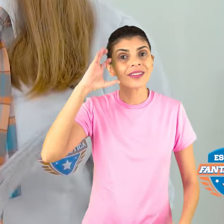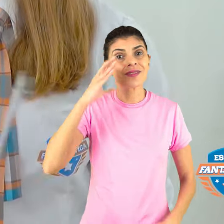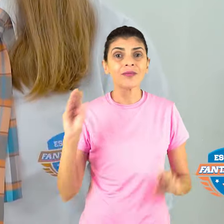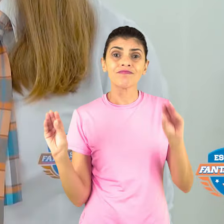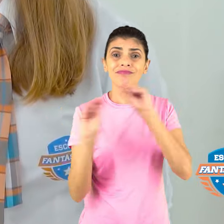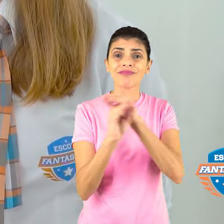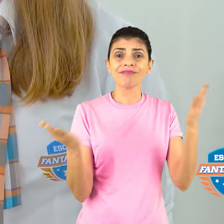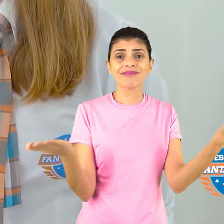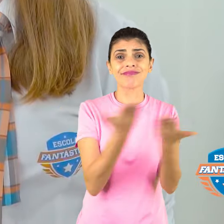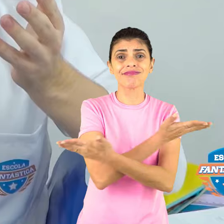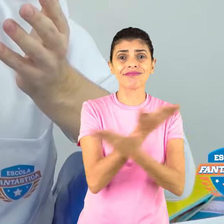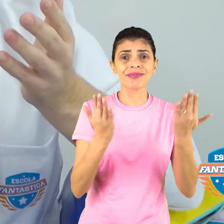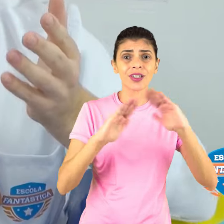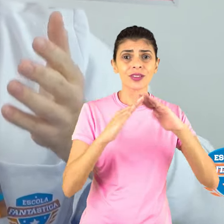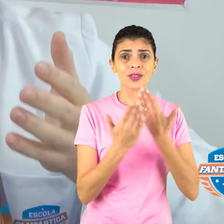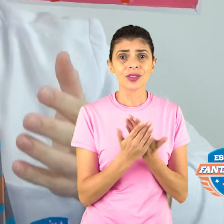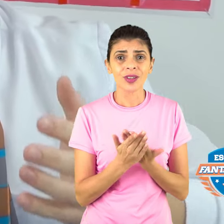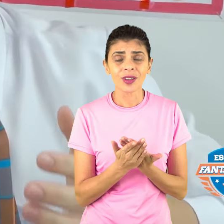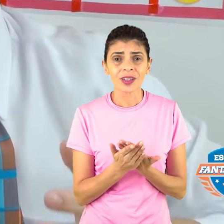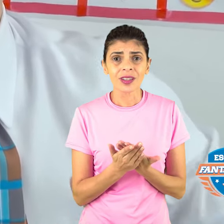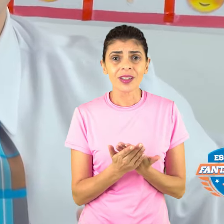foi trocar de escola.